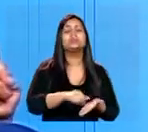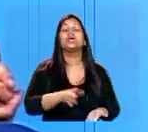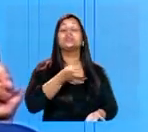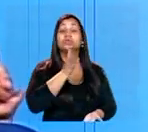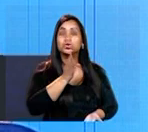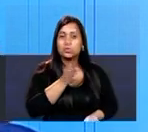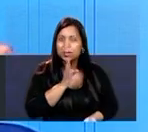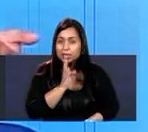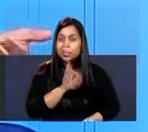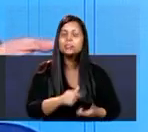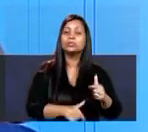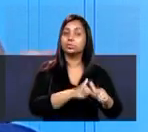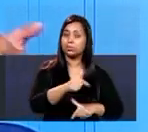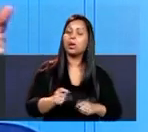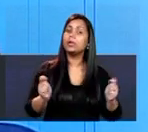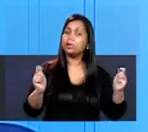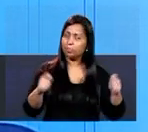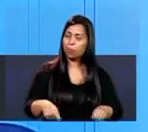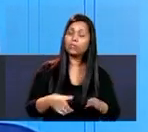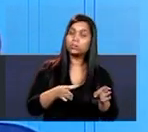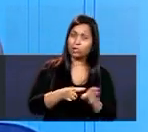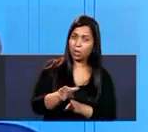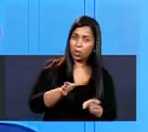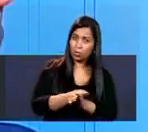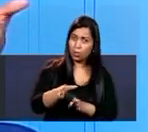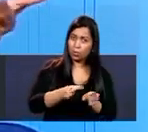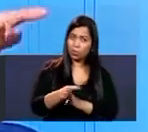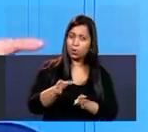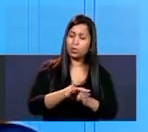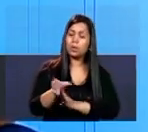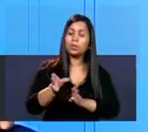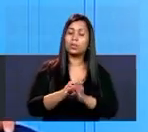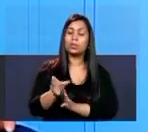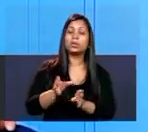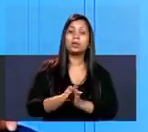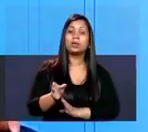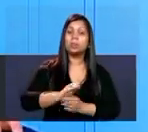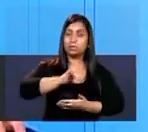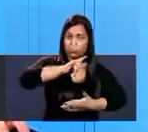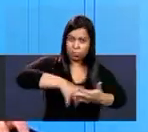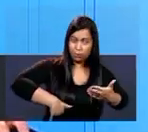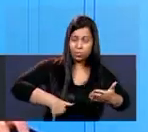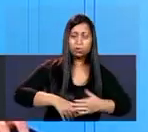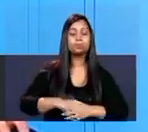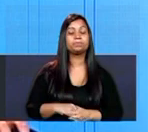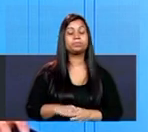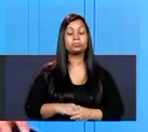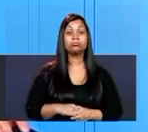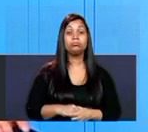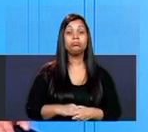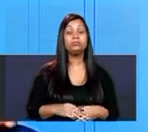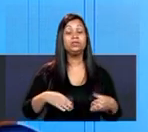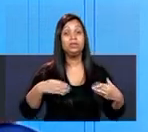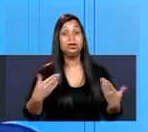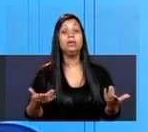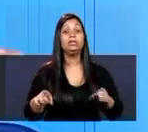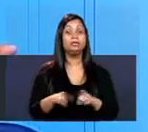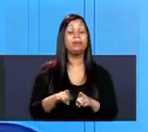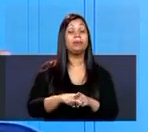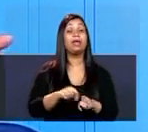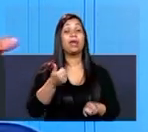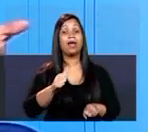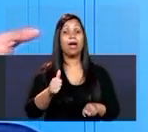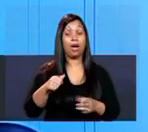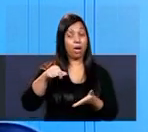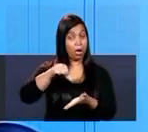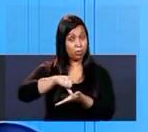unidades básicas de saúde conhecem o serviço e podem estar orientando o encaminhamento. E